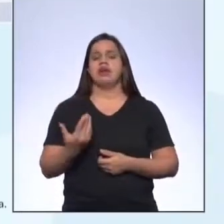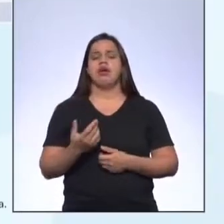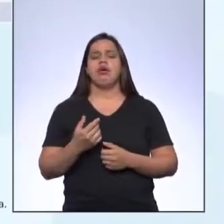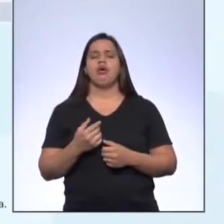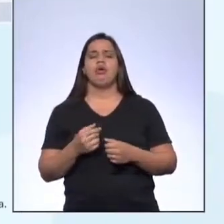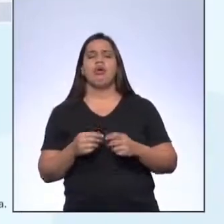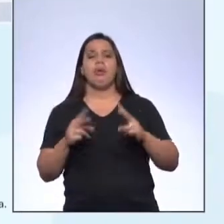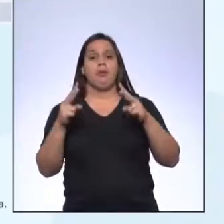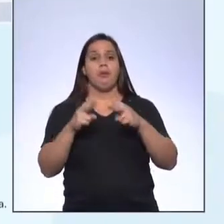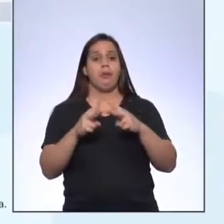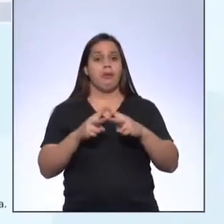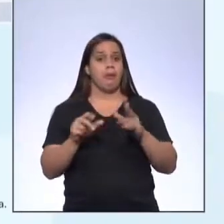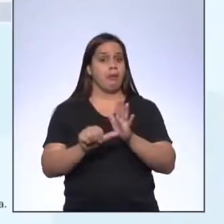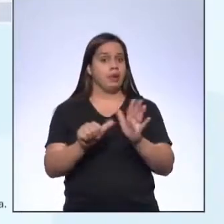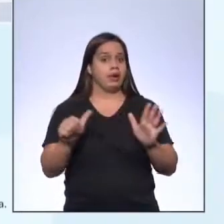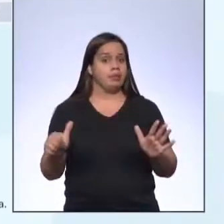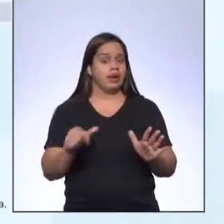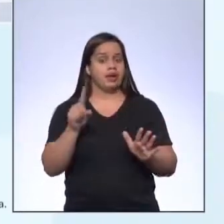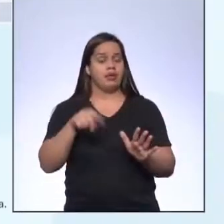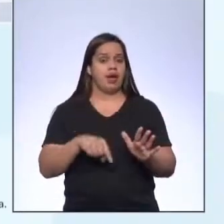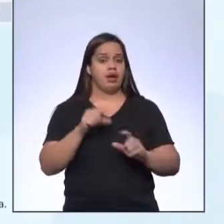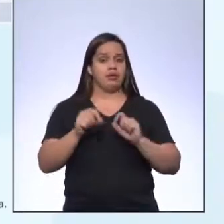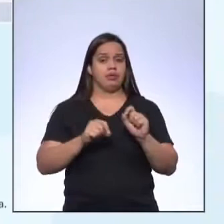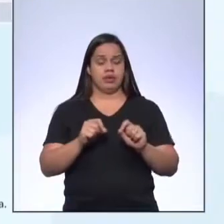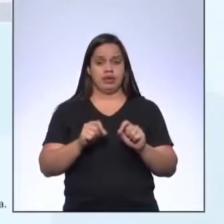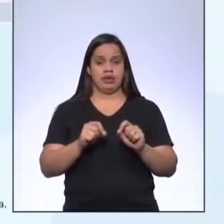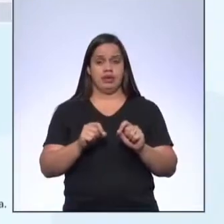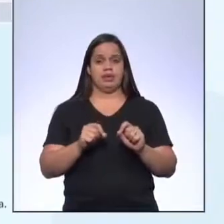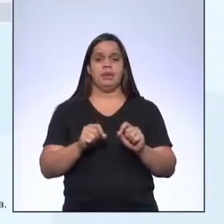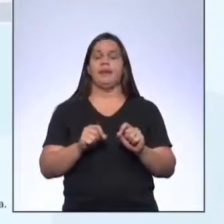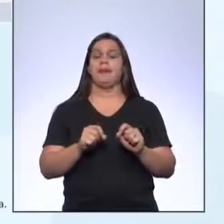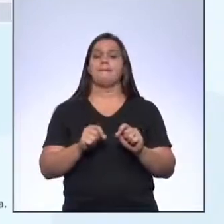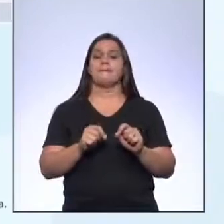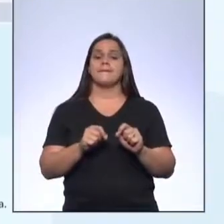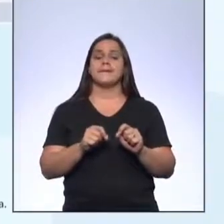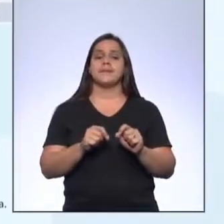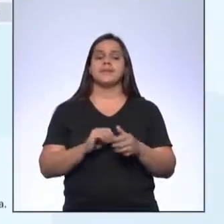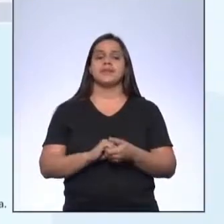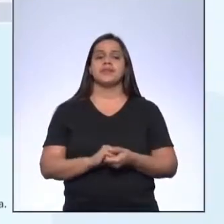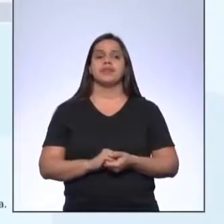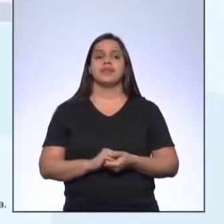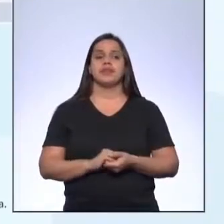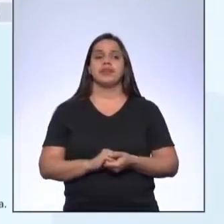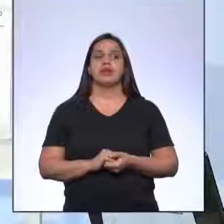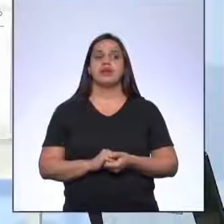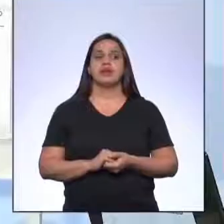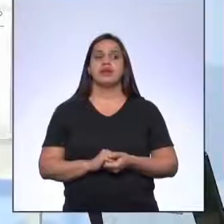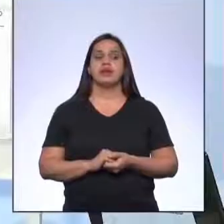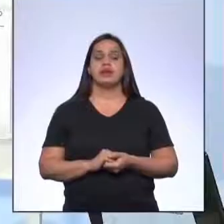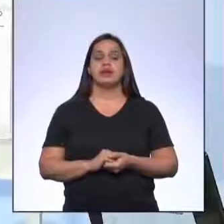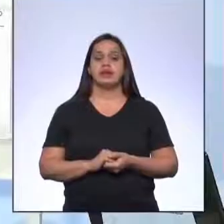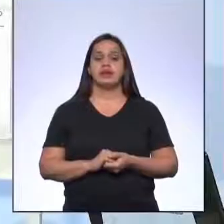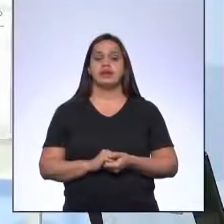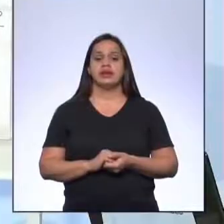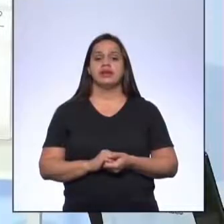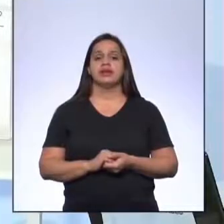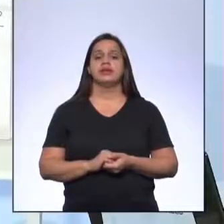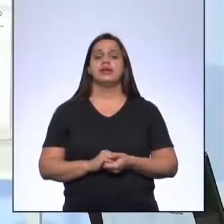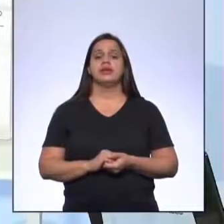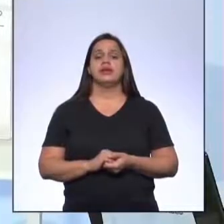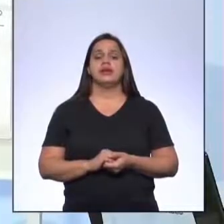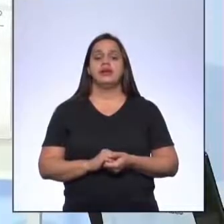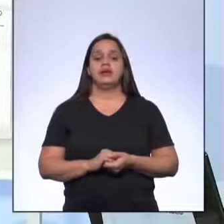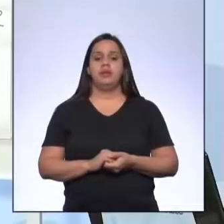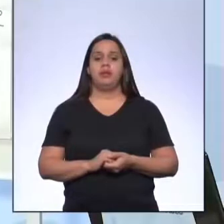que o primeiro par ordenado ele é 10 do